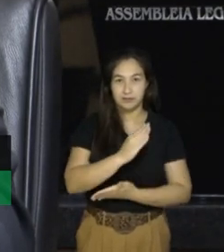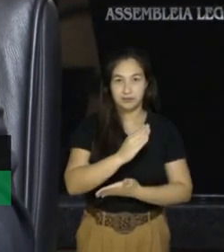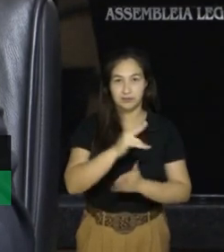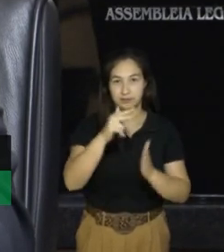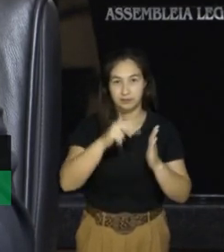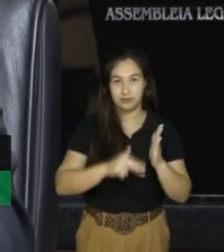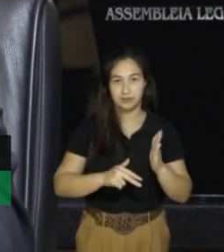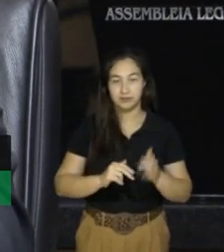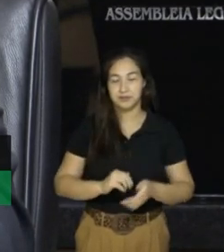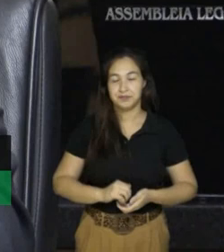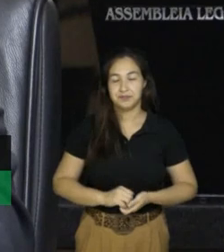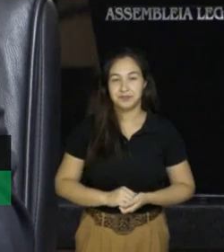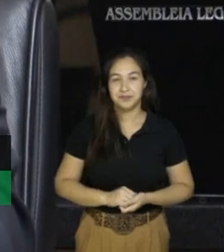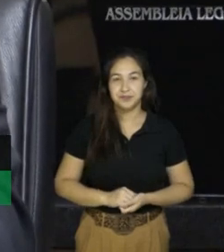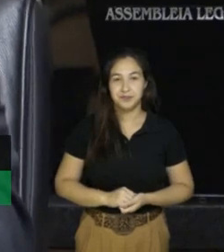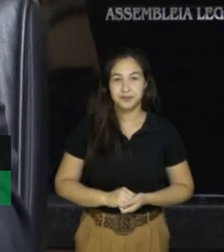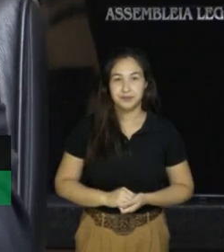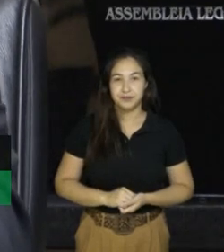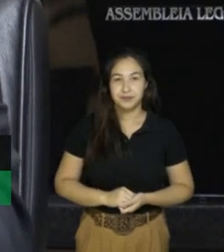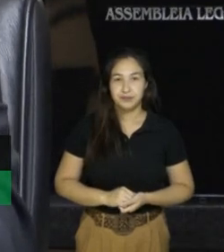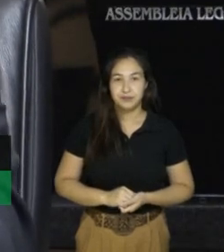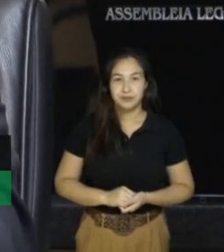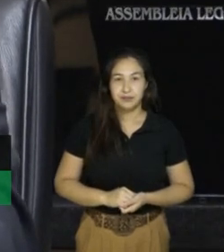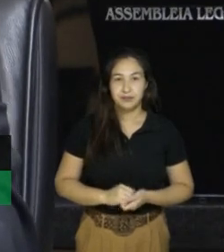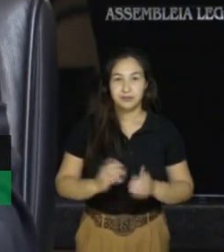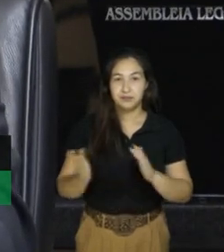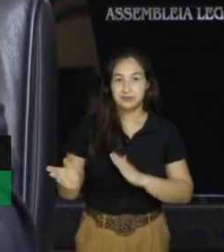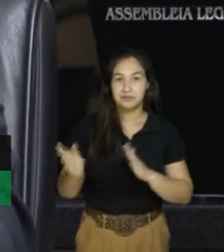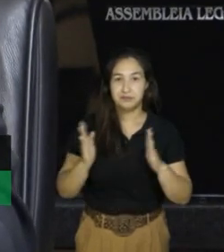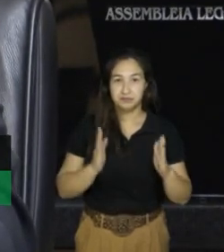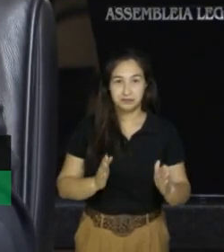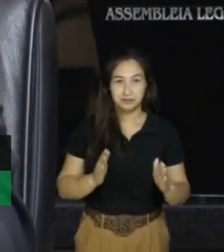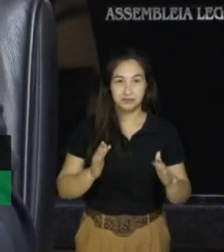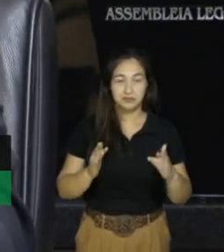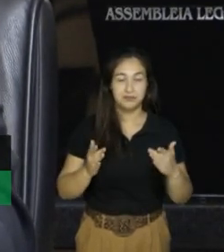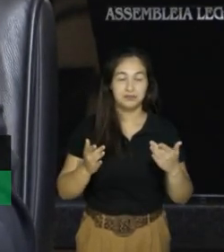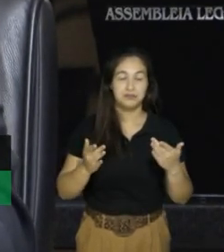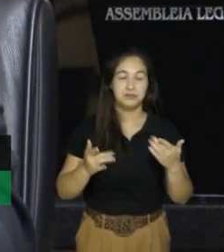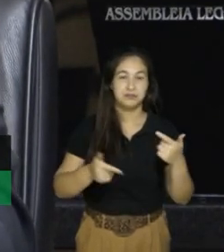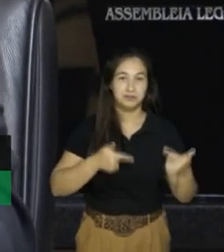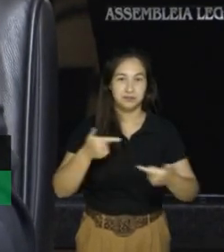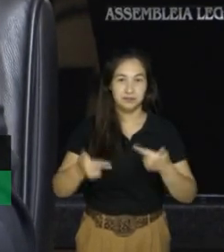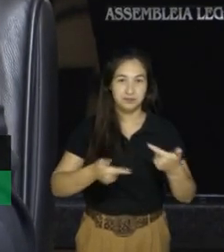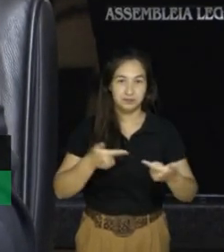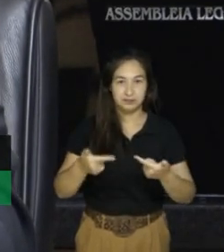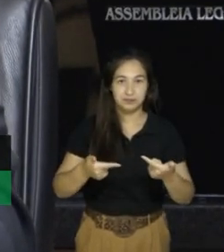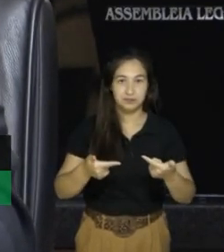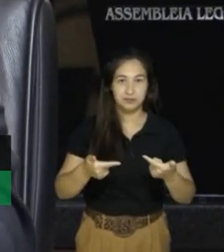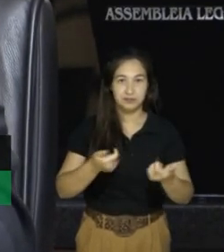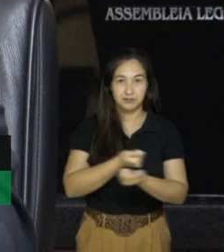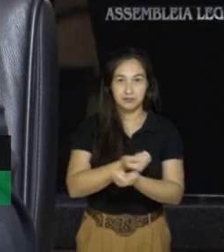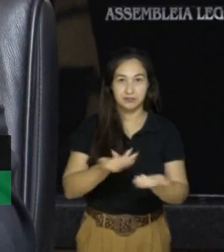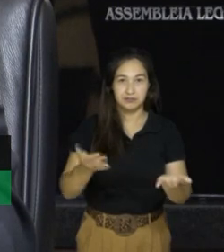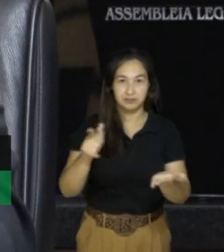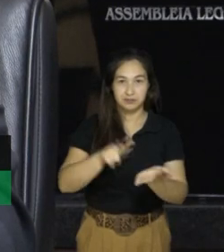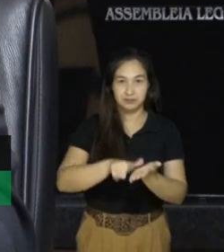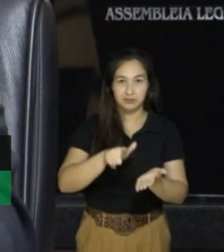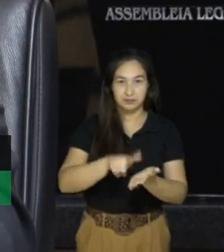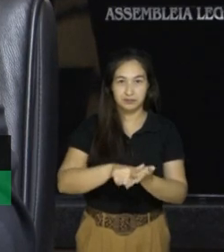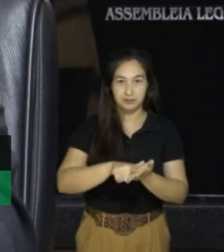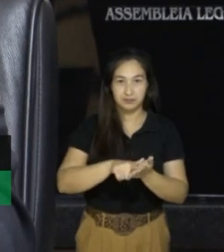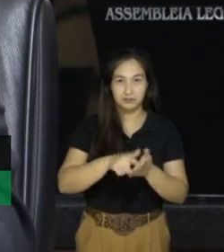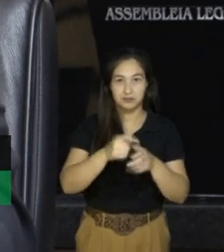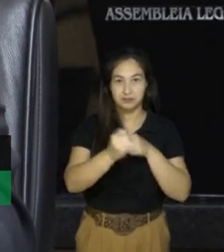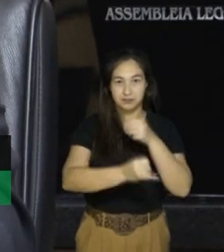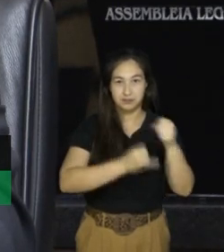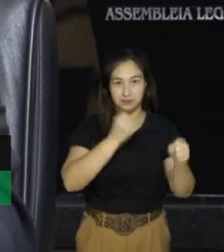deu a por aprovada expediente o senhor presidente comunicou que foi distribuído eletronicamente